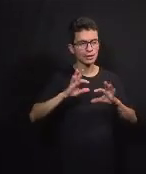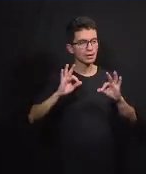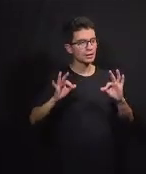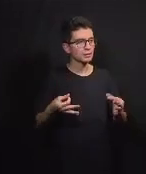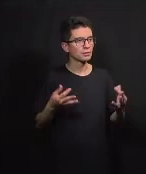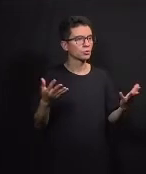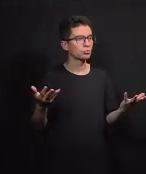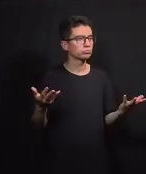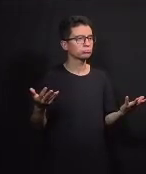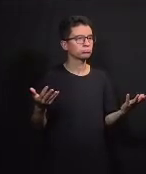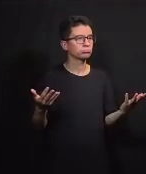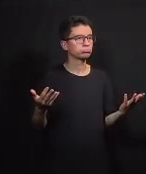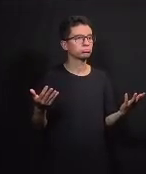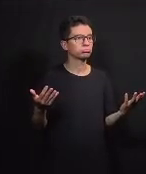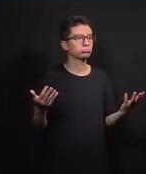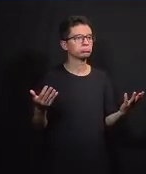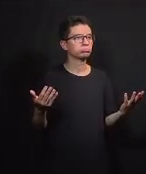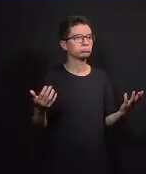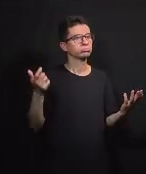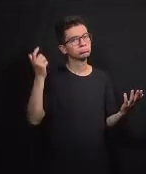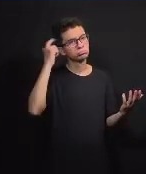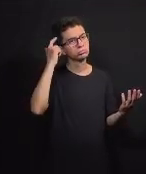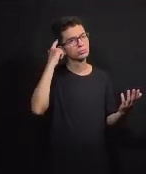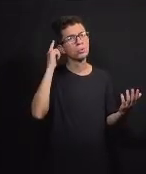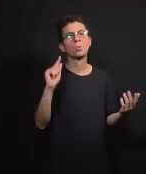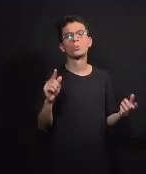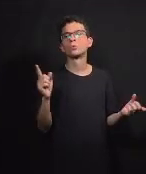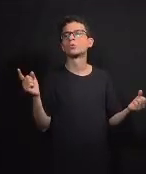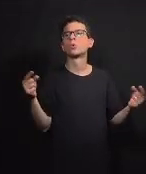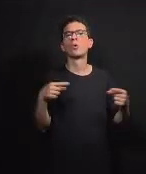à sociedade, diz respeito ao fato